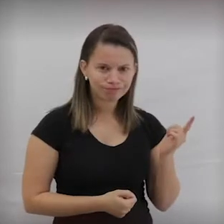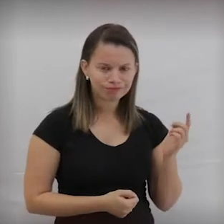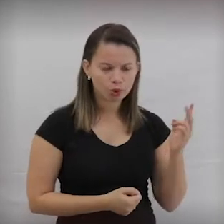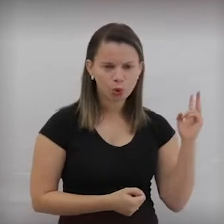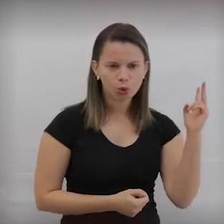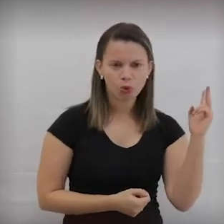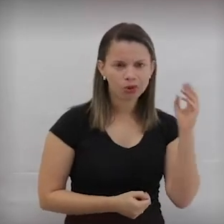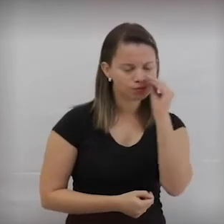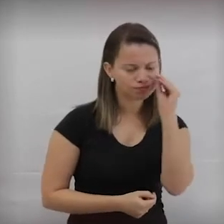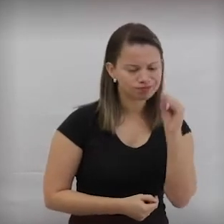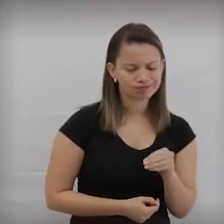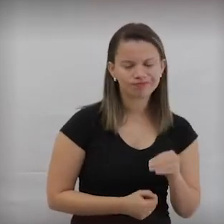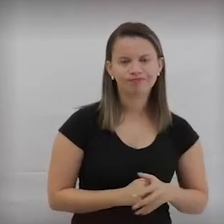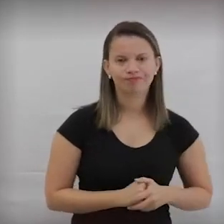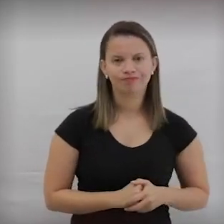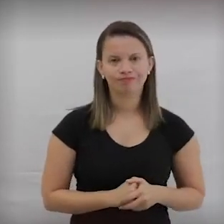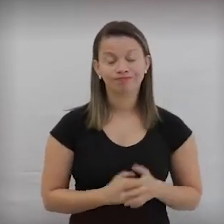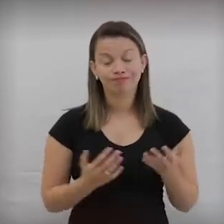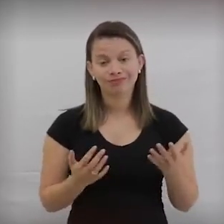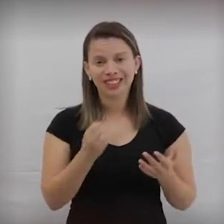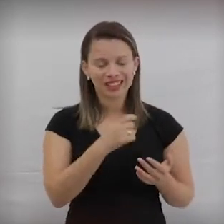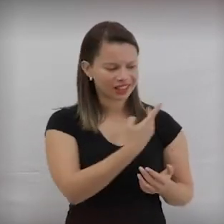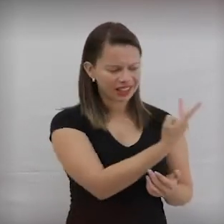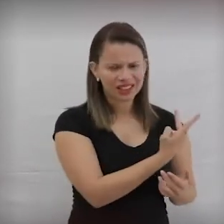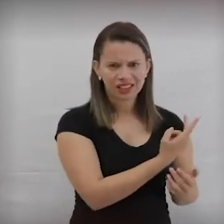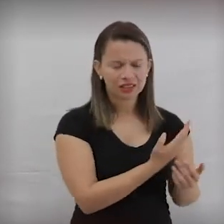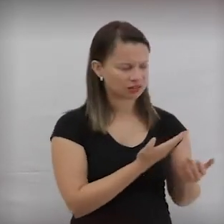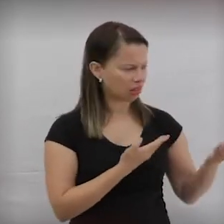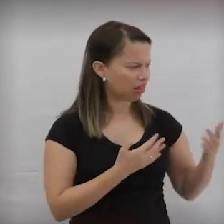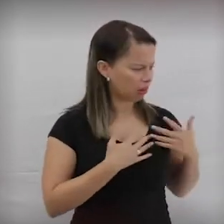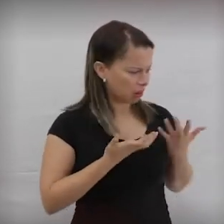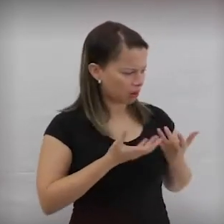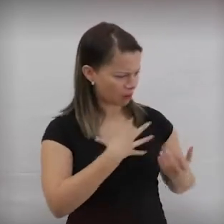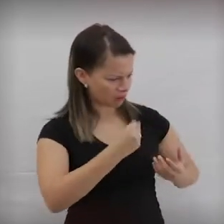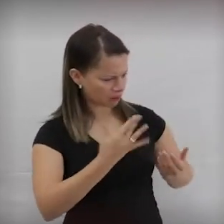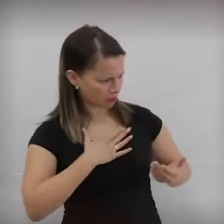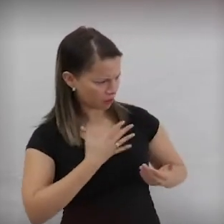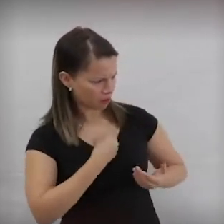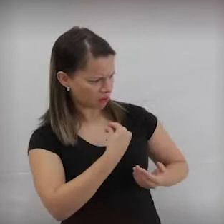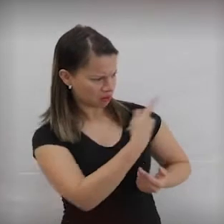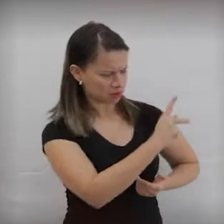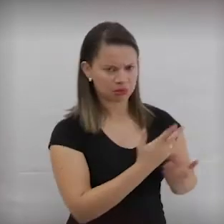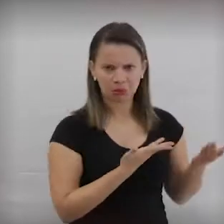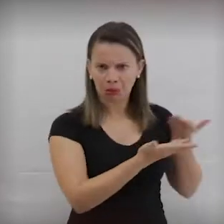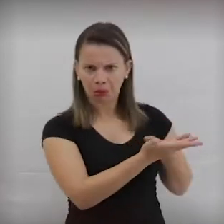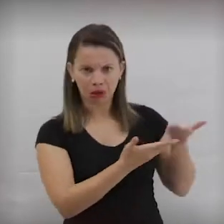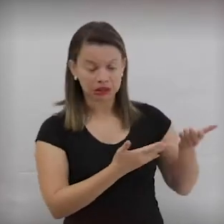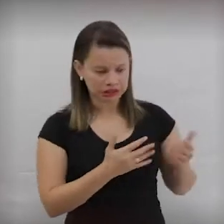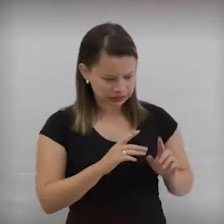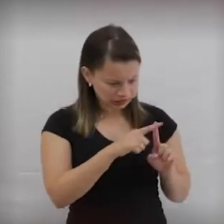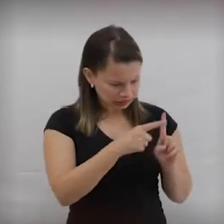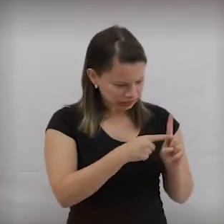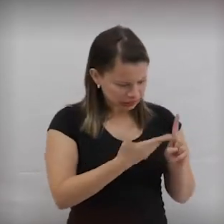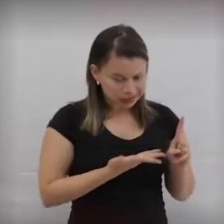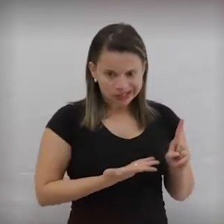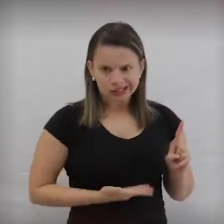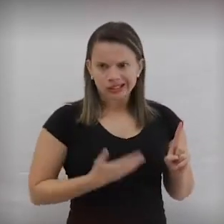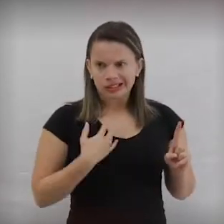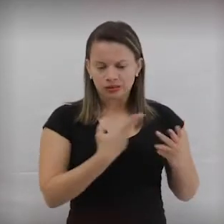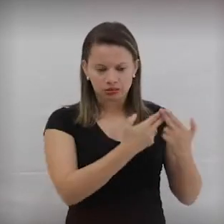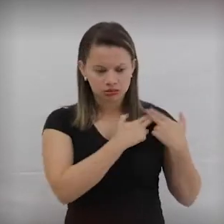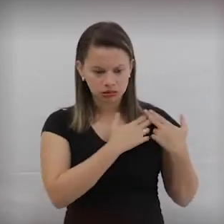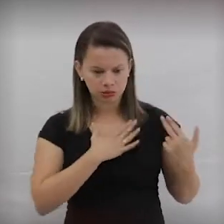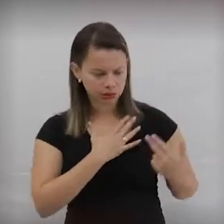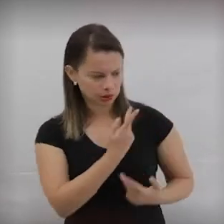que, primeiro, não sabiam se queria o filho, se assustam diante de uma gravidez inesperada, não entendem bem quem tem que ficar com a